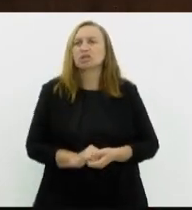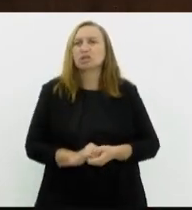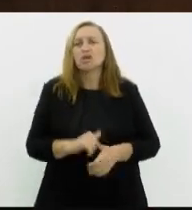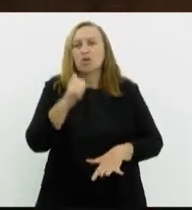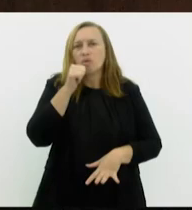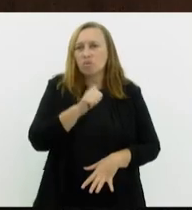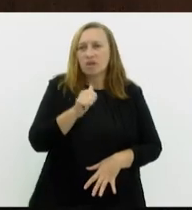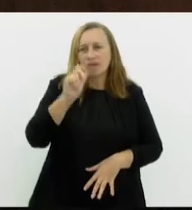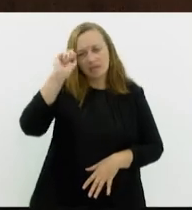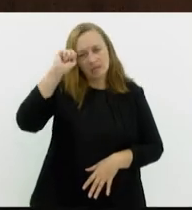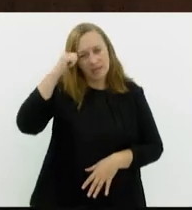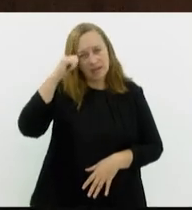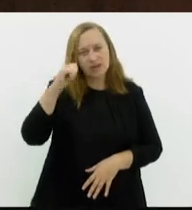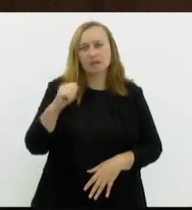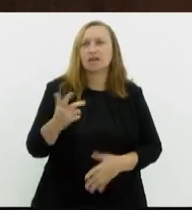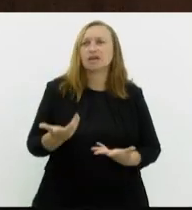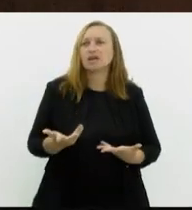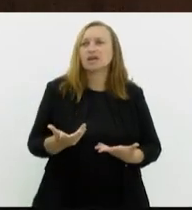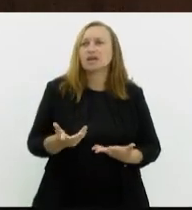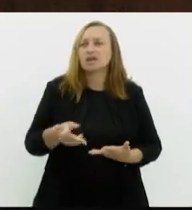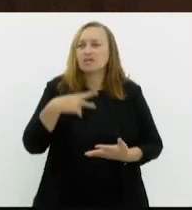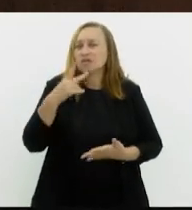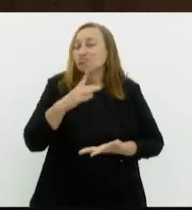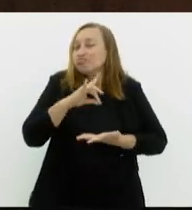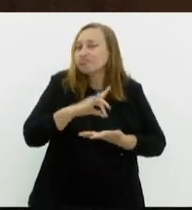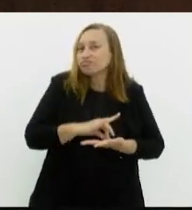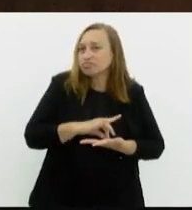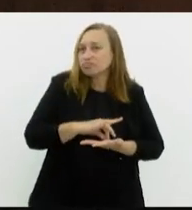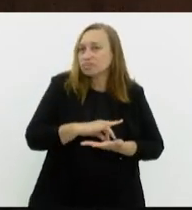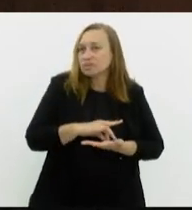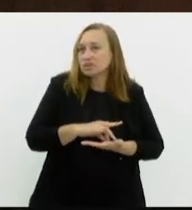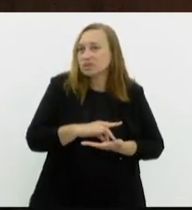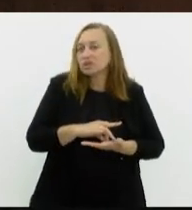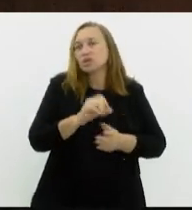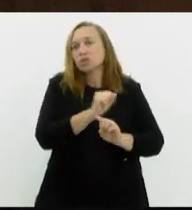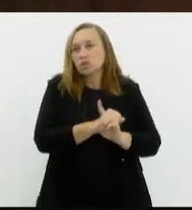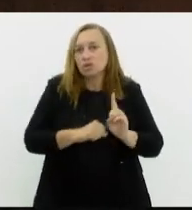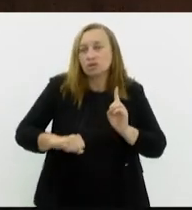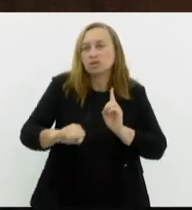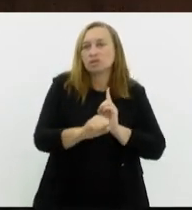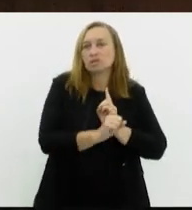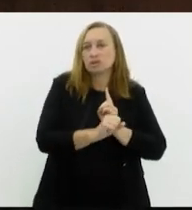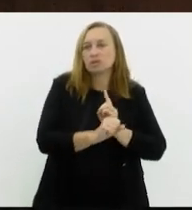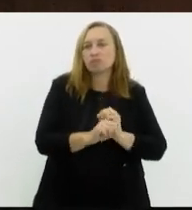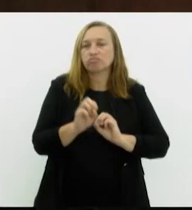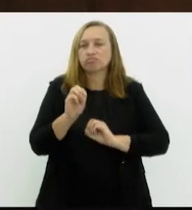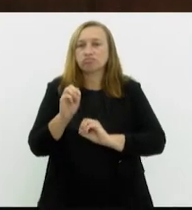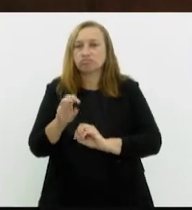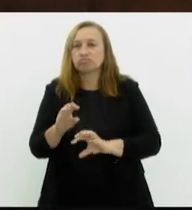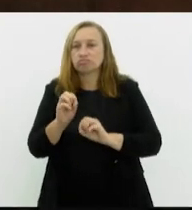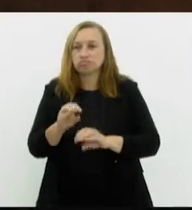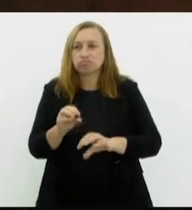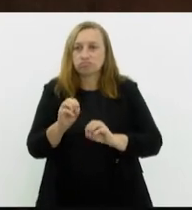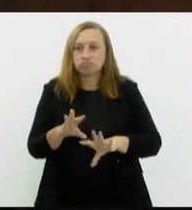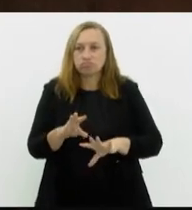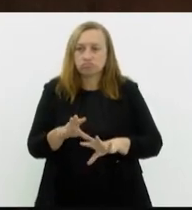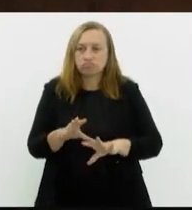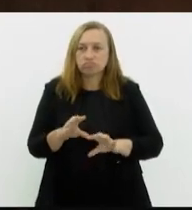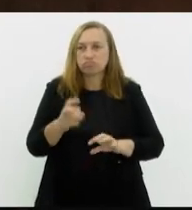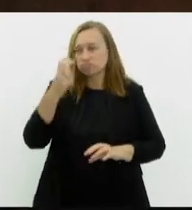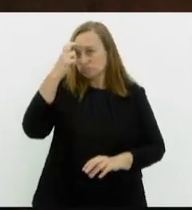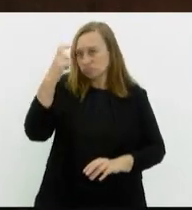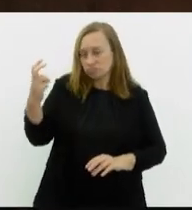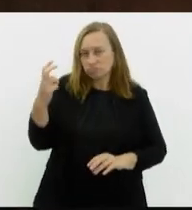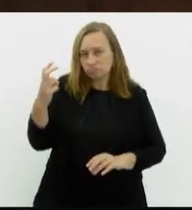mulher negra é falar de uma realidade onde a assistência social, a educação, o fomento à cultura,